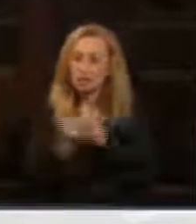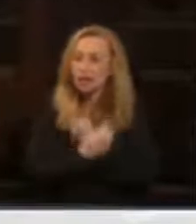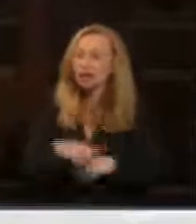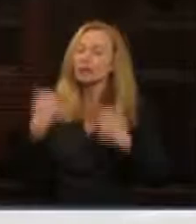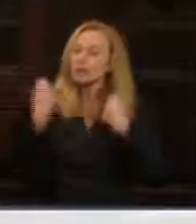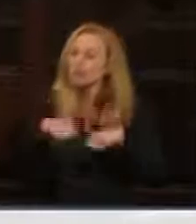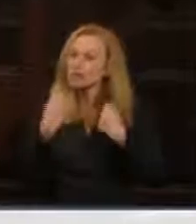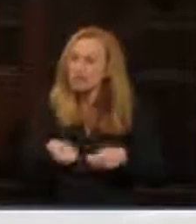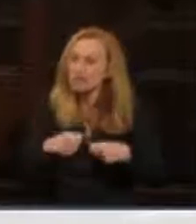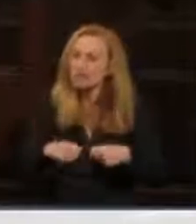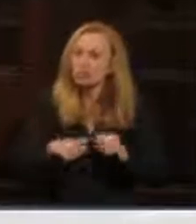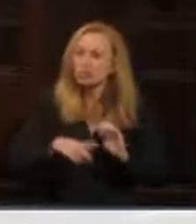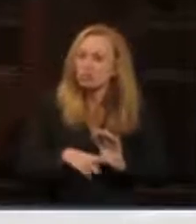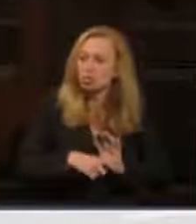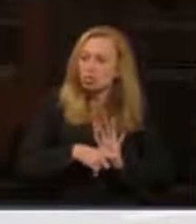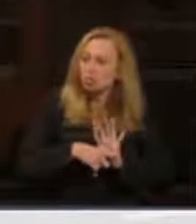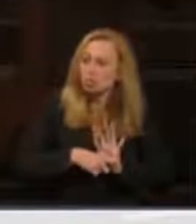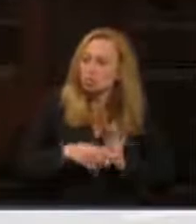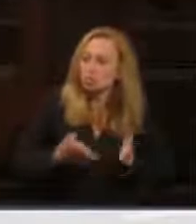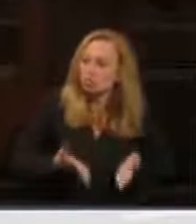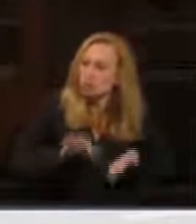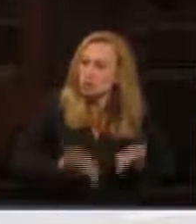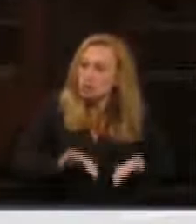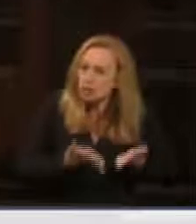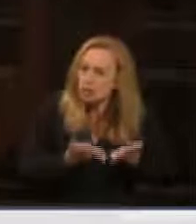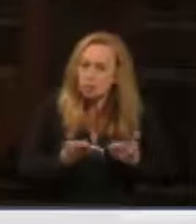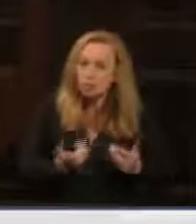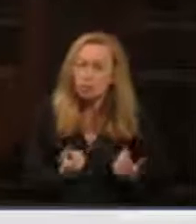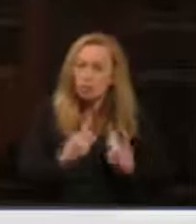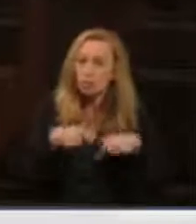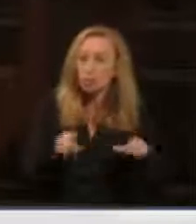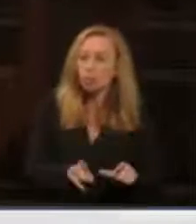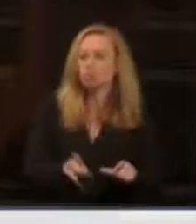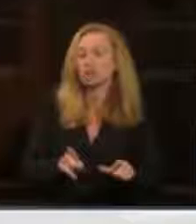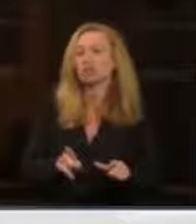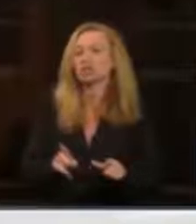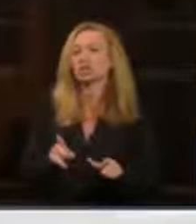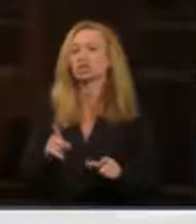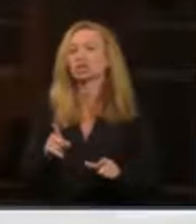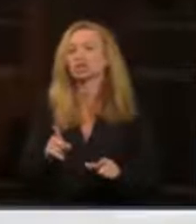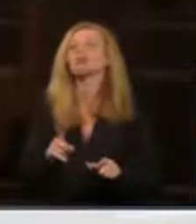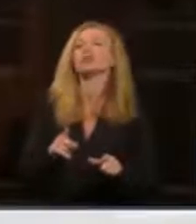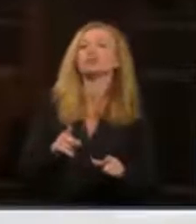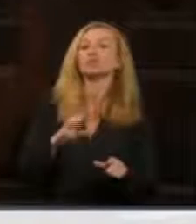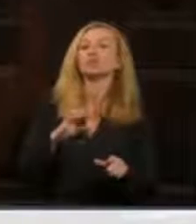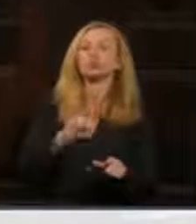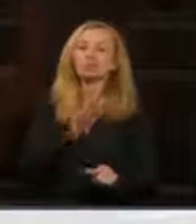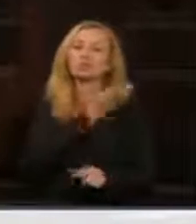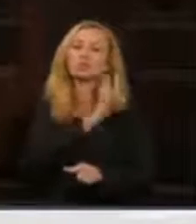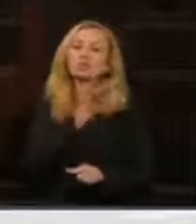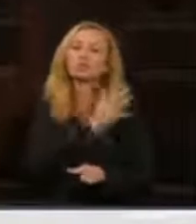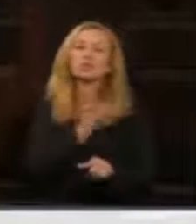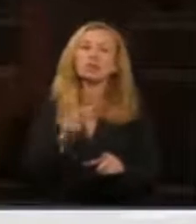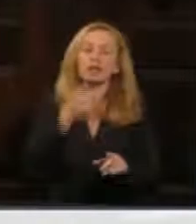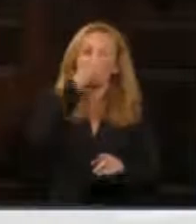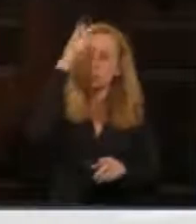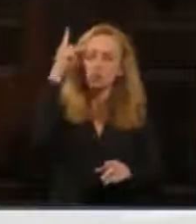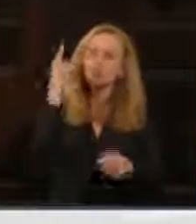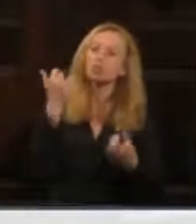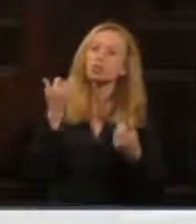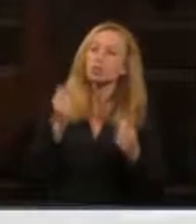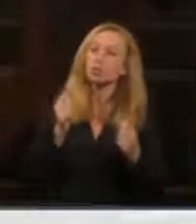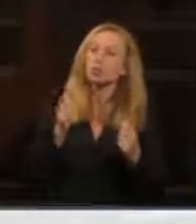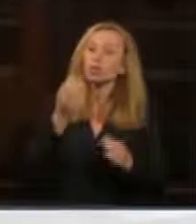uma campanha de formação, uma campanha de escurecimento para que as pessoas possam entender que a nossa sociedade é